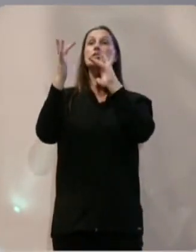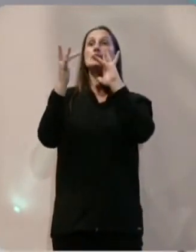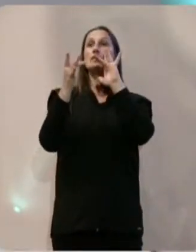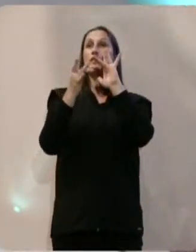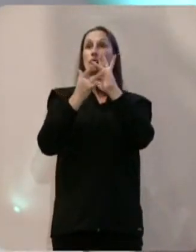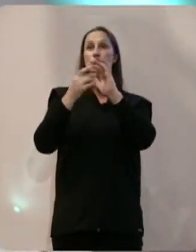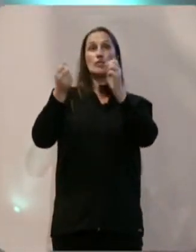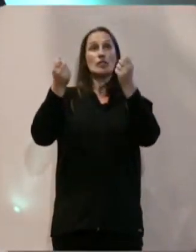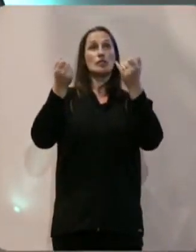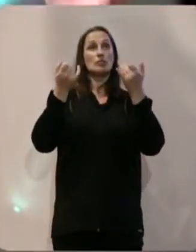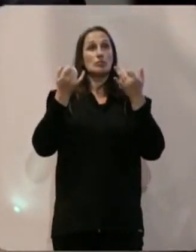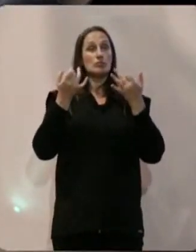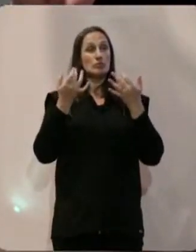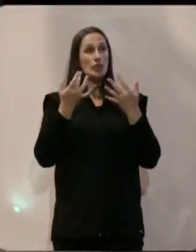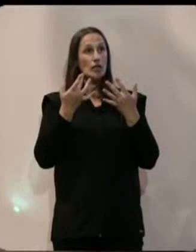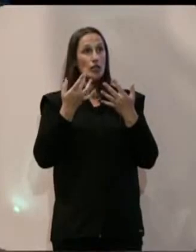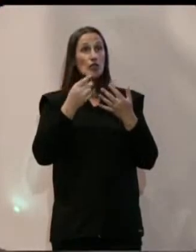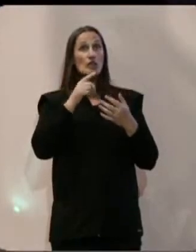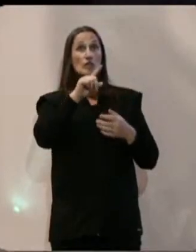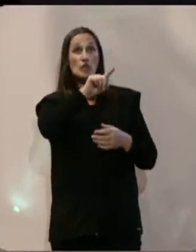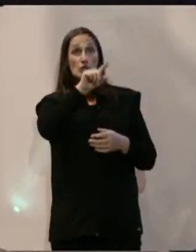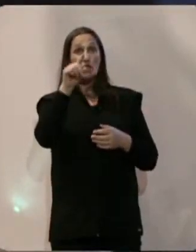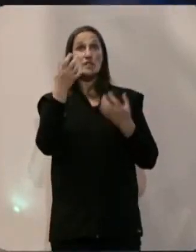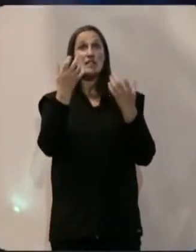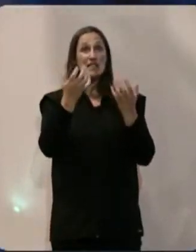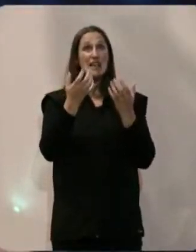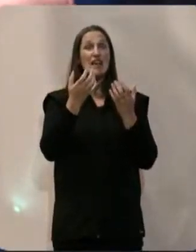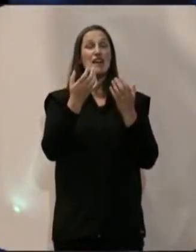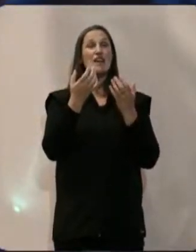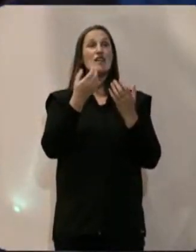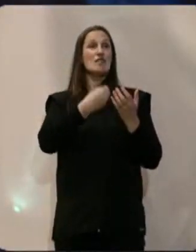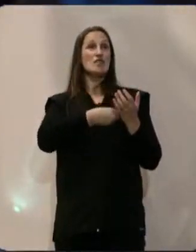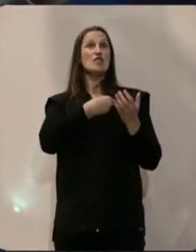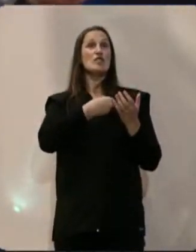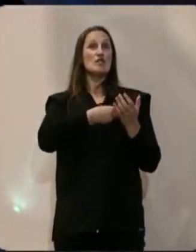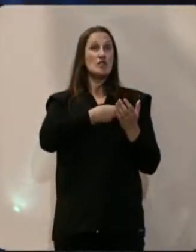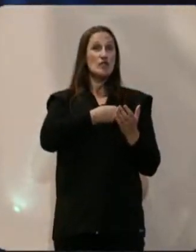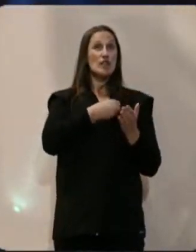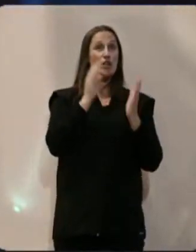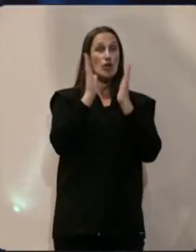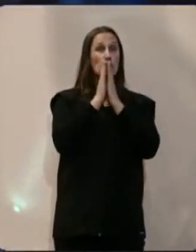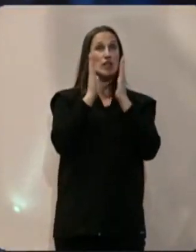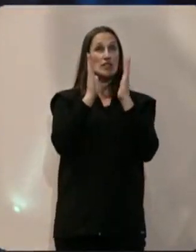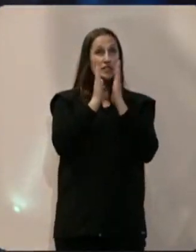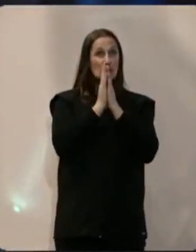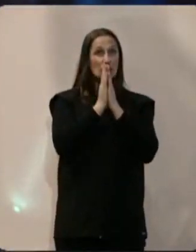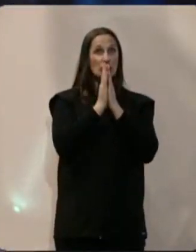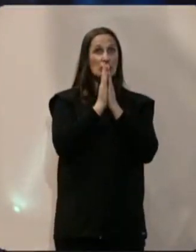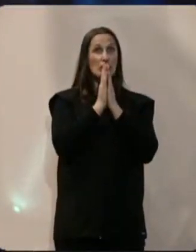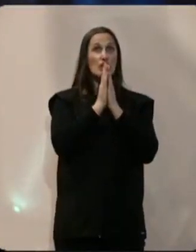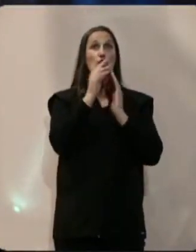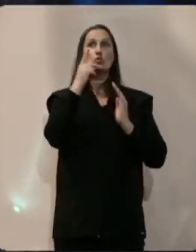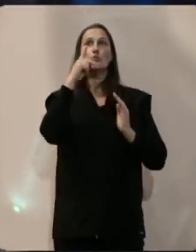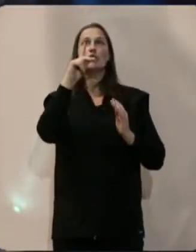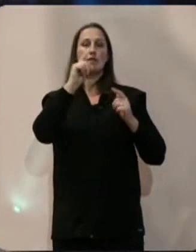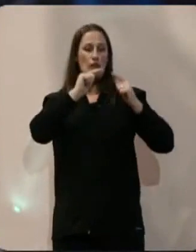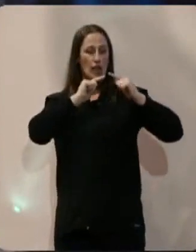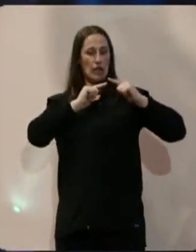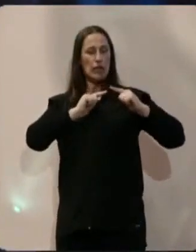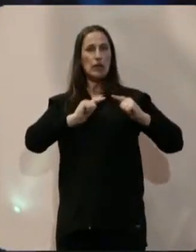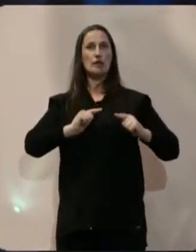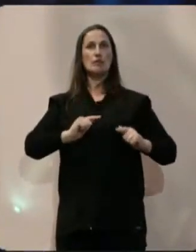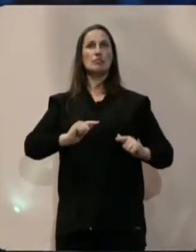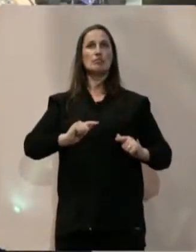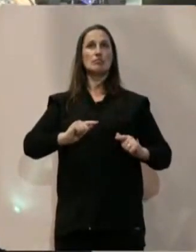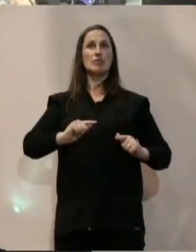quer viver oração poderosa? Lava a tua vida no sangue do Cordeiro e